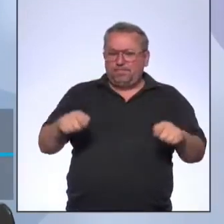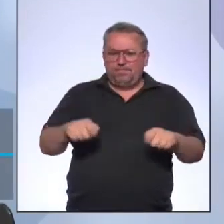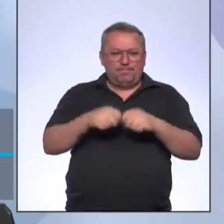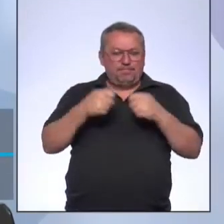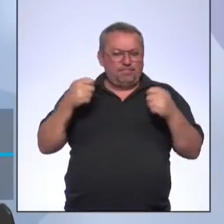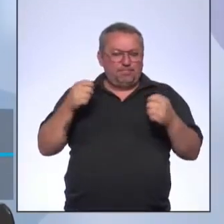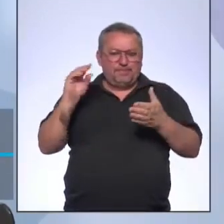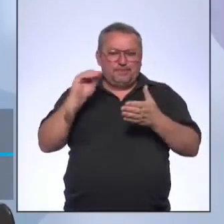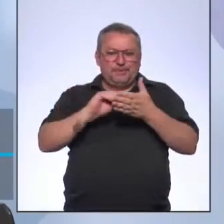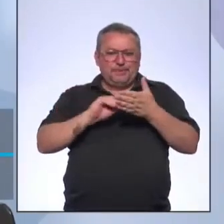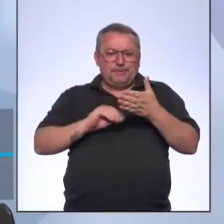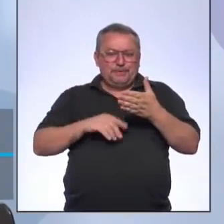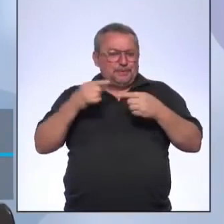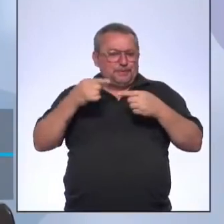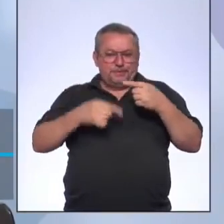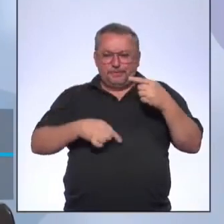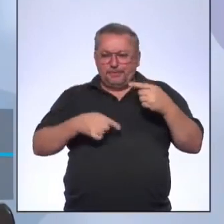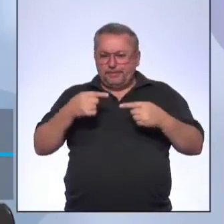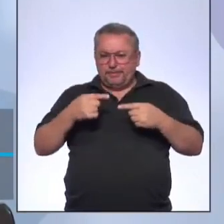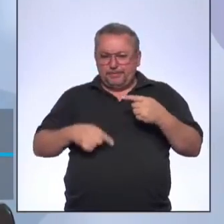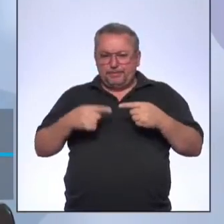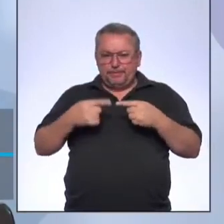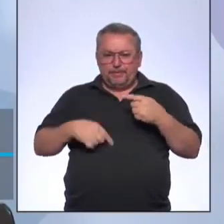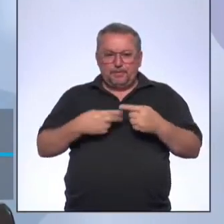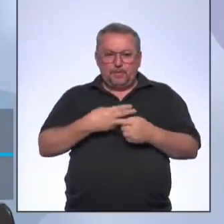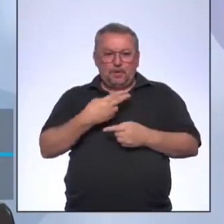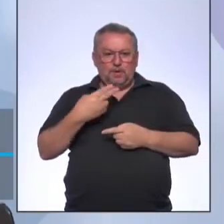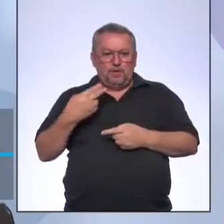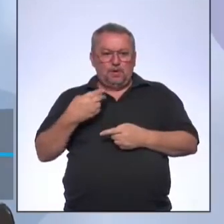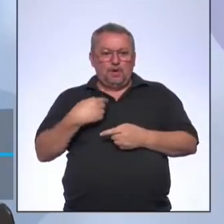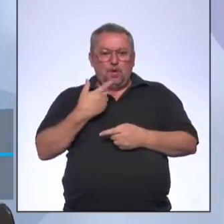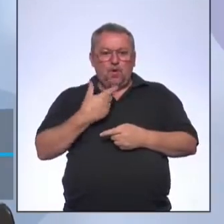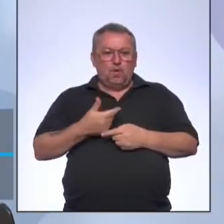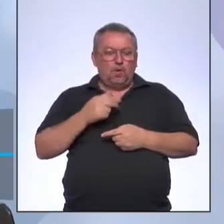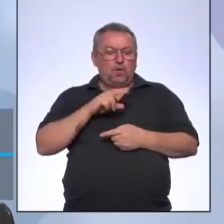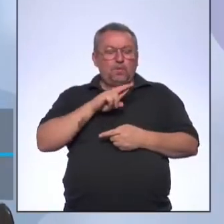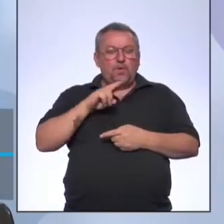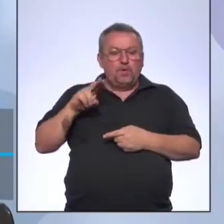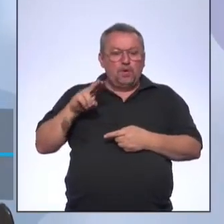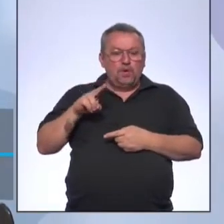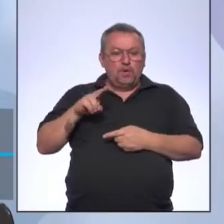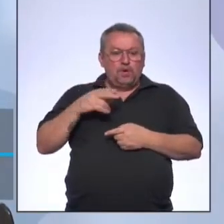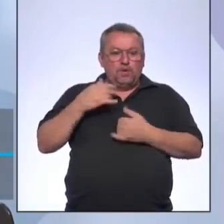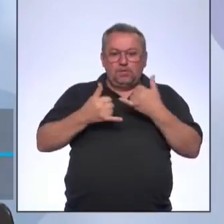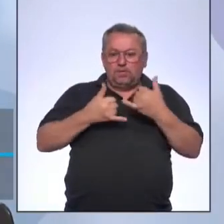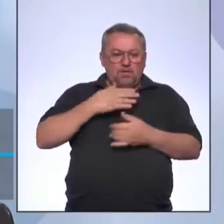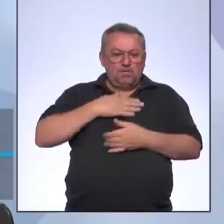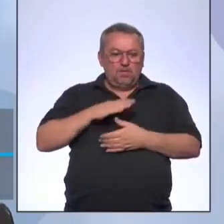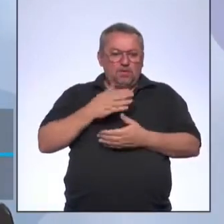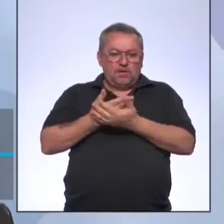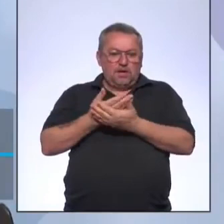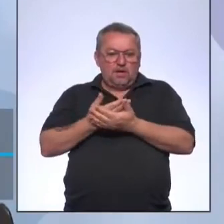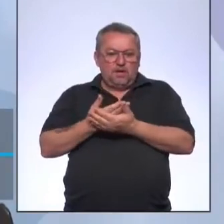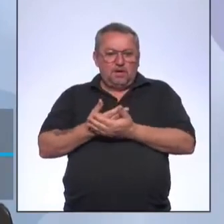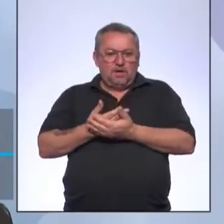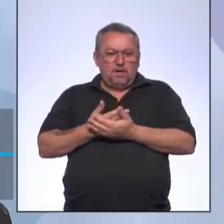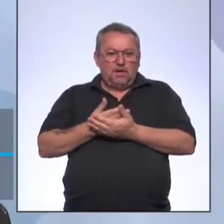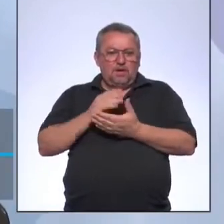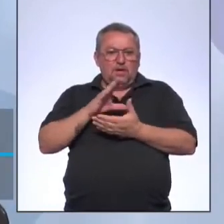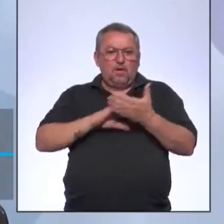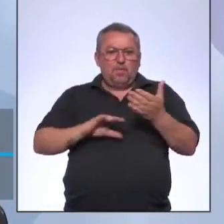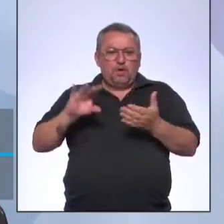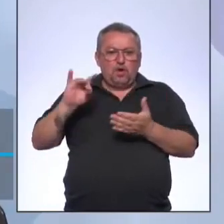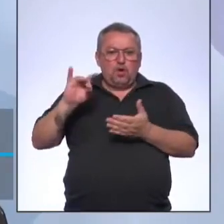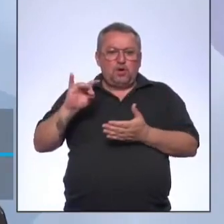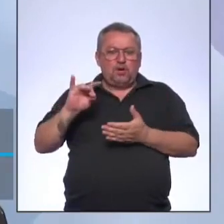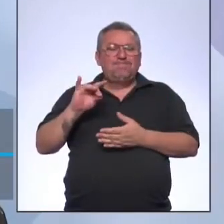fazendo comentários inapropriados. Qual é a cor do meu nome? Eu vou jogar tal jogo. Quem não está gostando da aula, copia e cola.